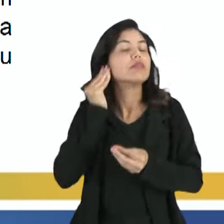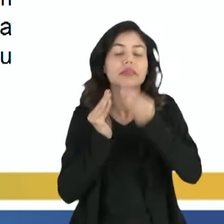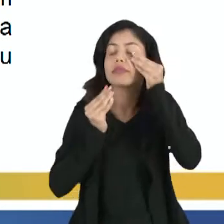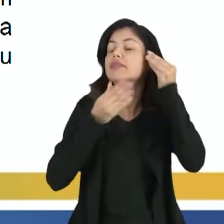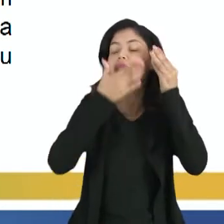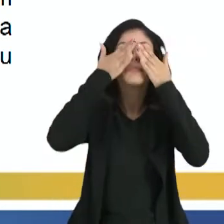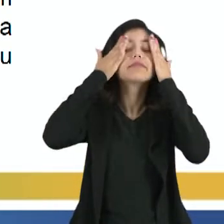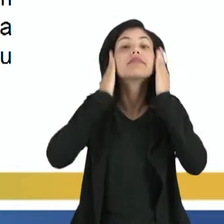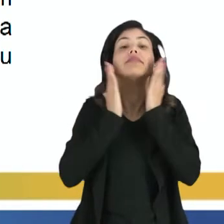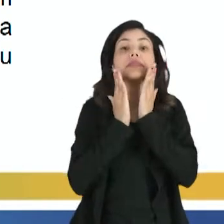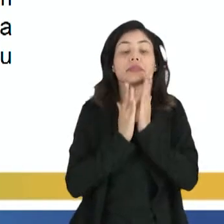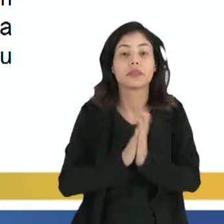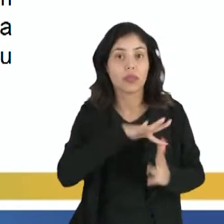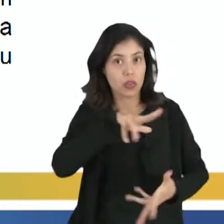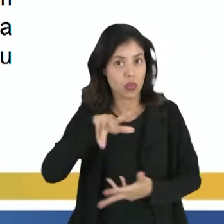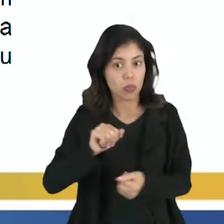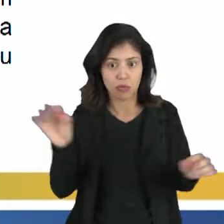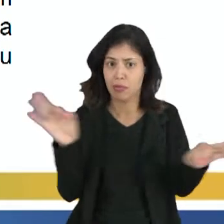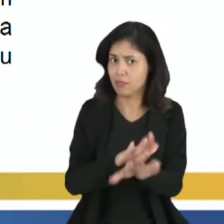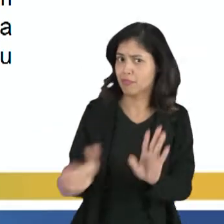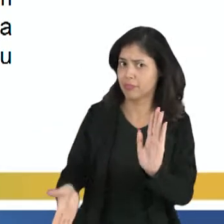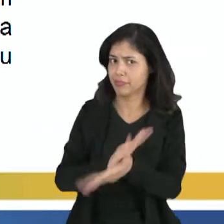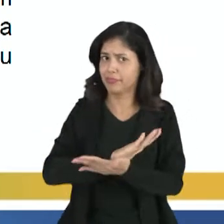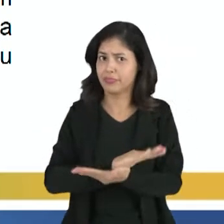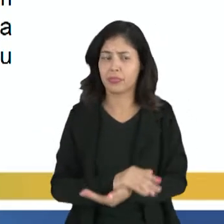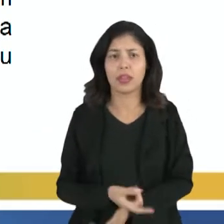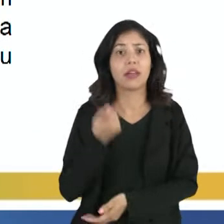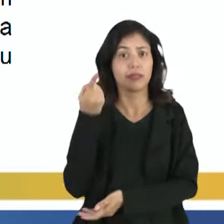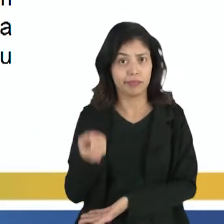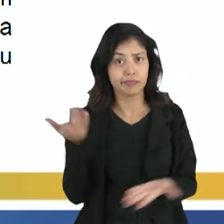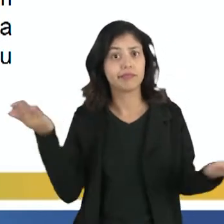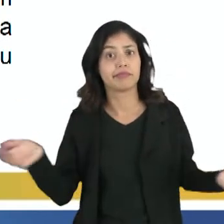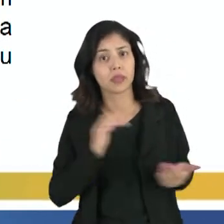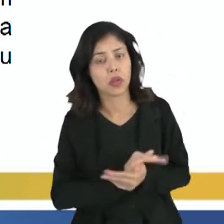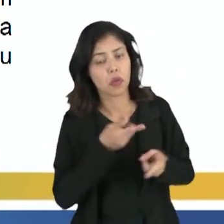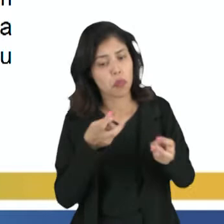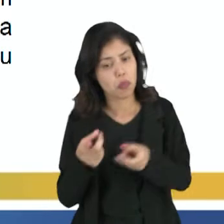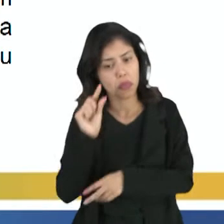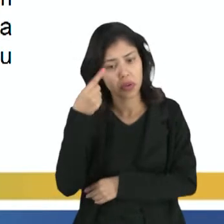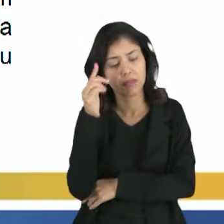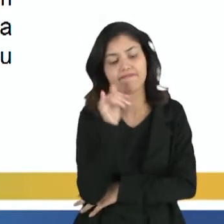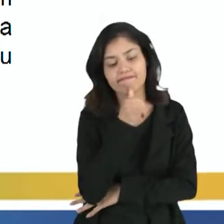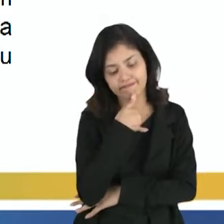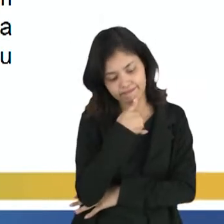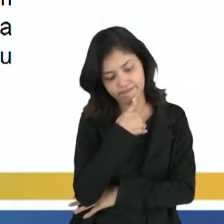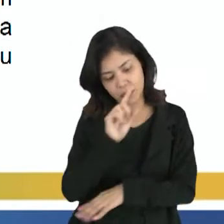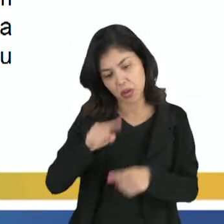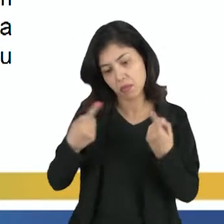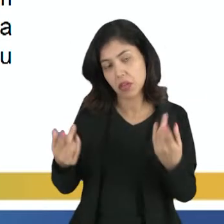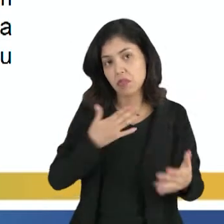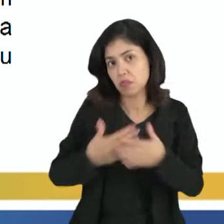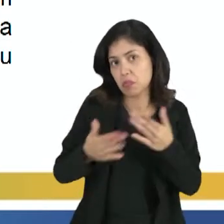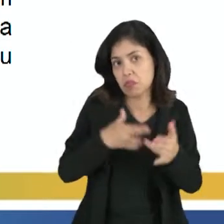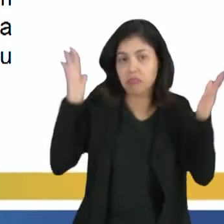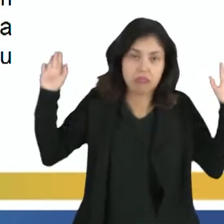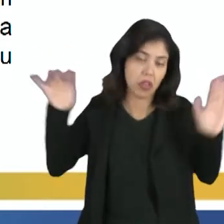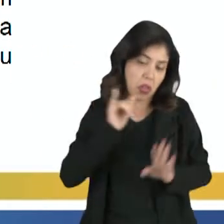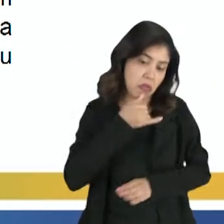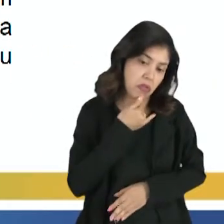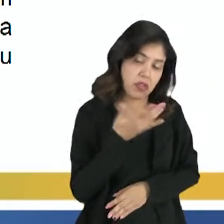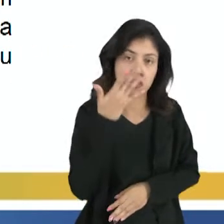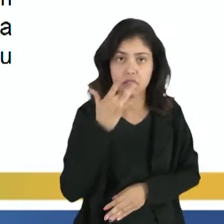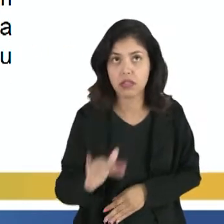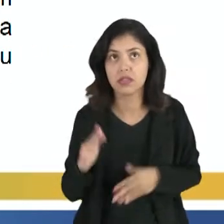os olhos. O mundo não se acabou. Talvez eu tenha ficado um pouco triste. Mas que importância tem a tristeza